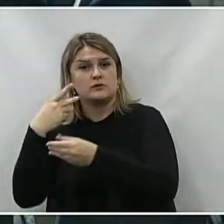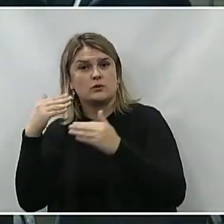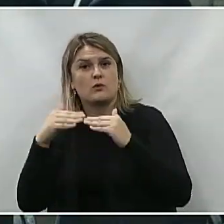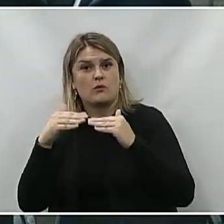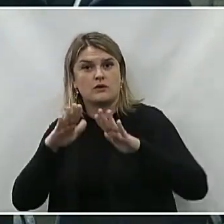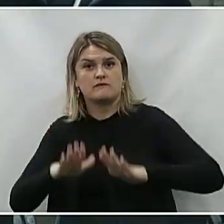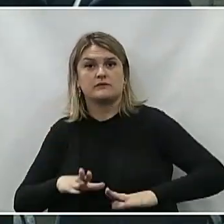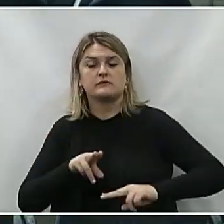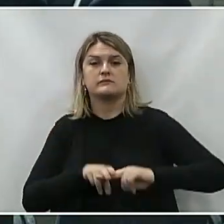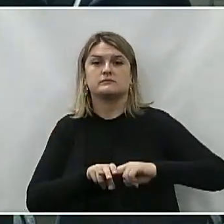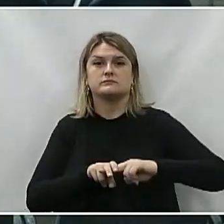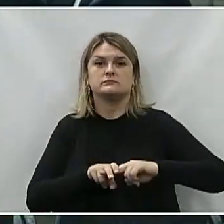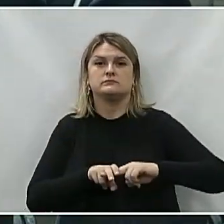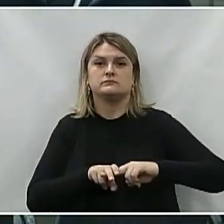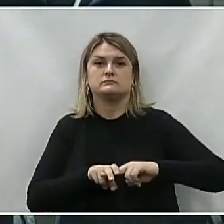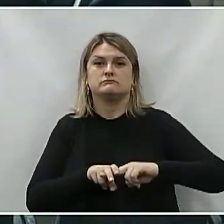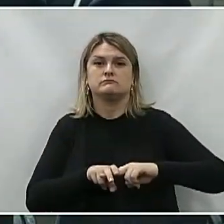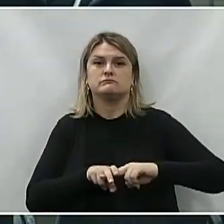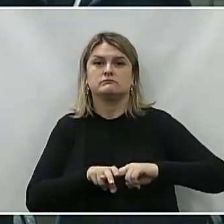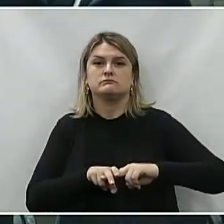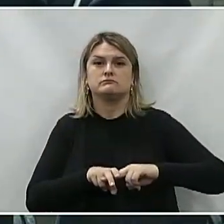Que aprovam Permaneçam como estão